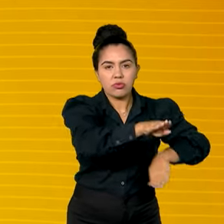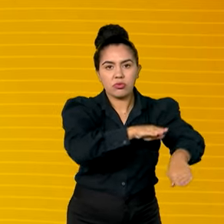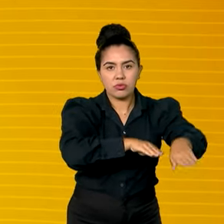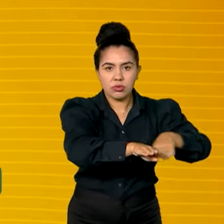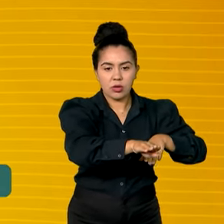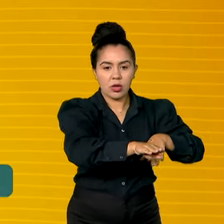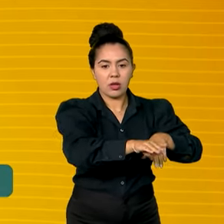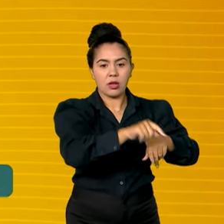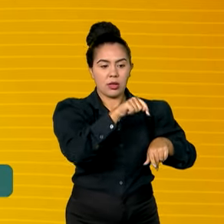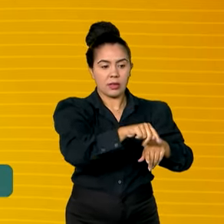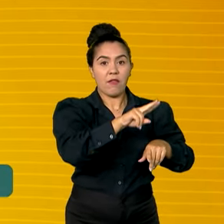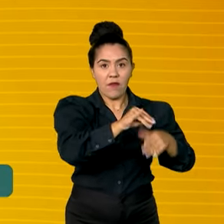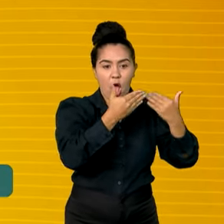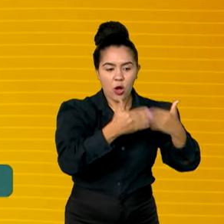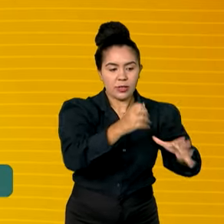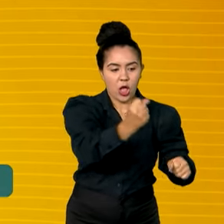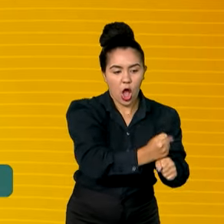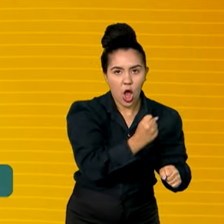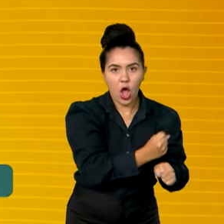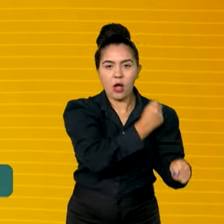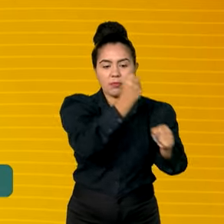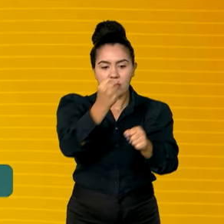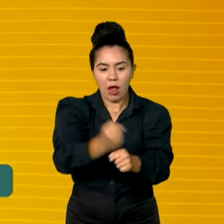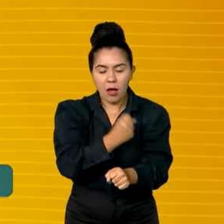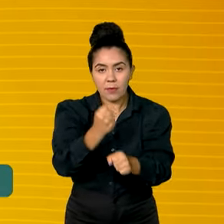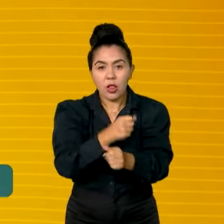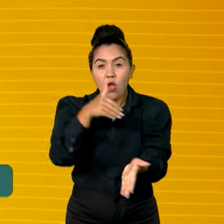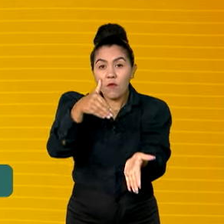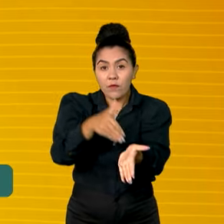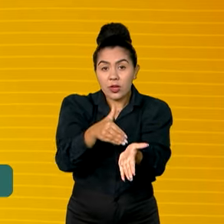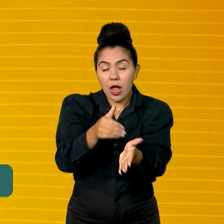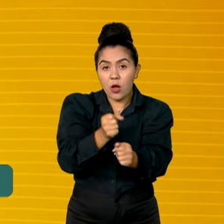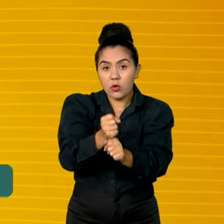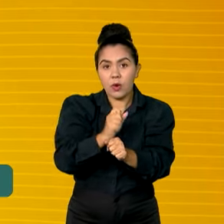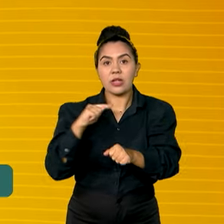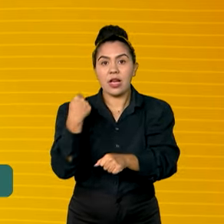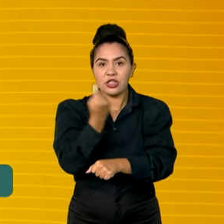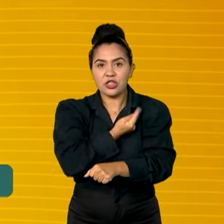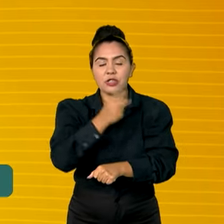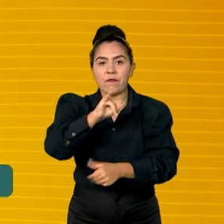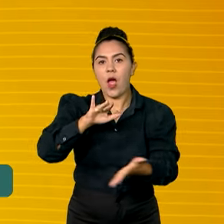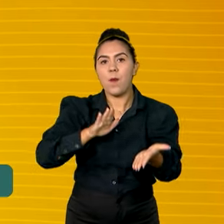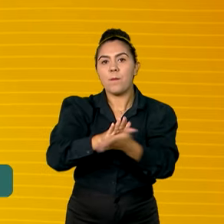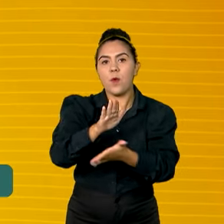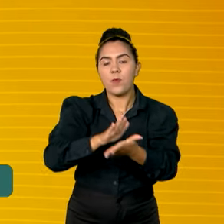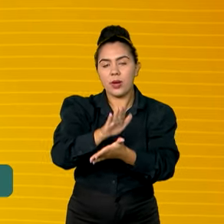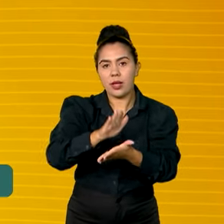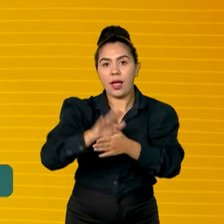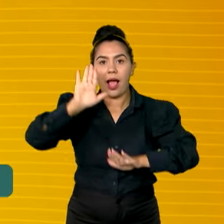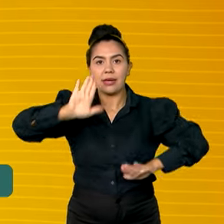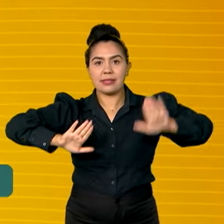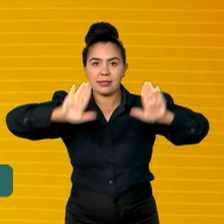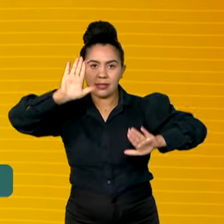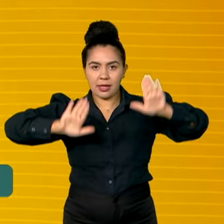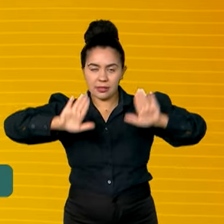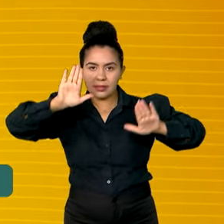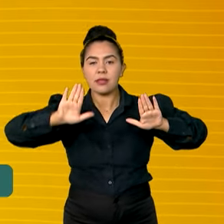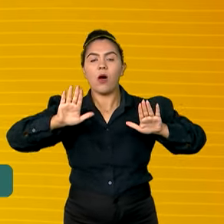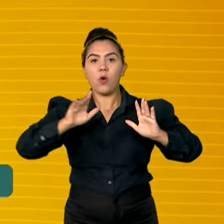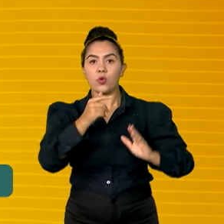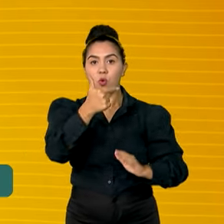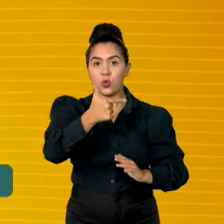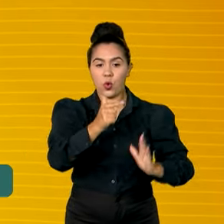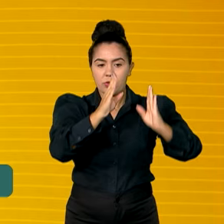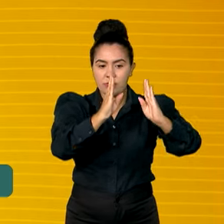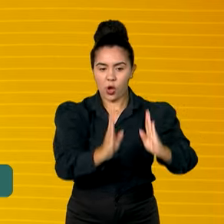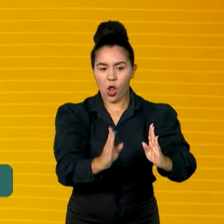colocando dois lotes em obra. Até o final do ano nós vamos publicar a licitação do lote 2 do trecho norte, para começar a